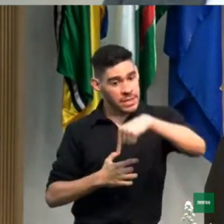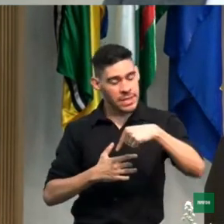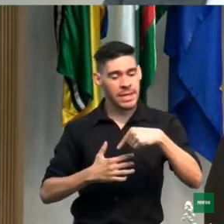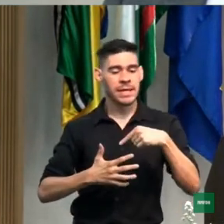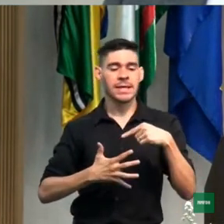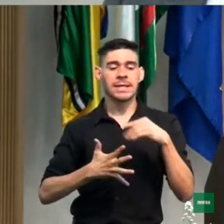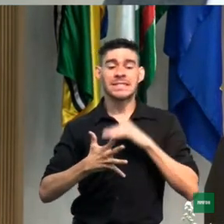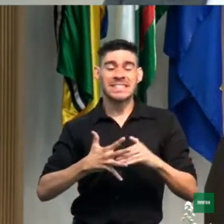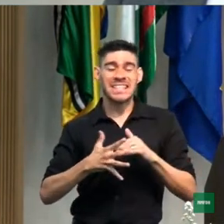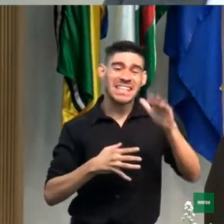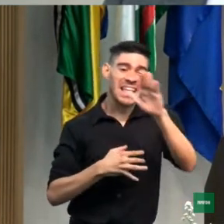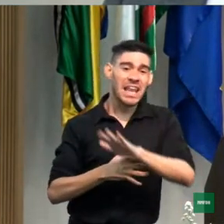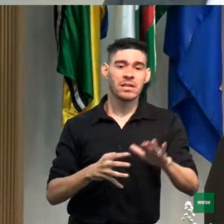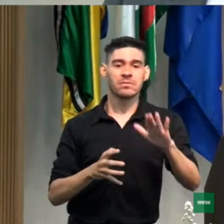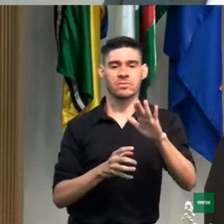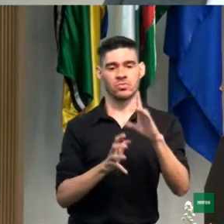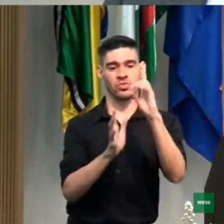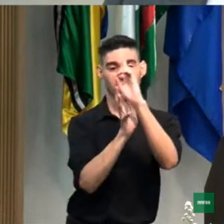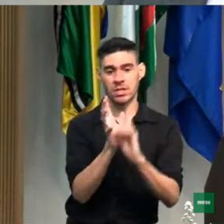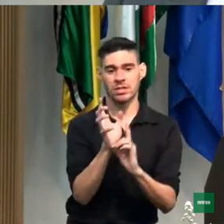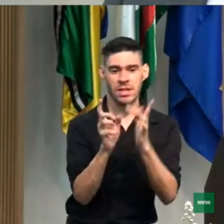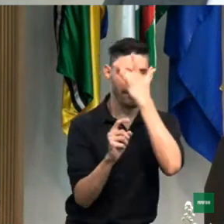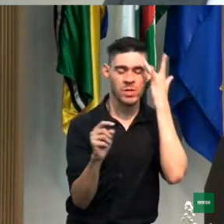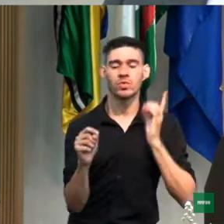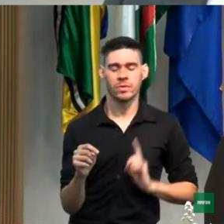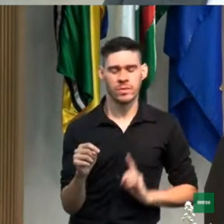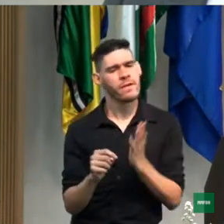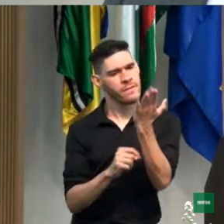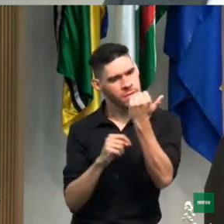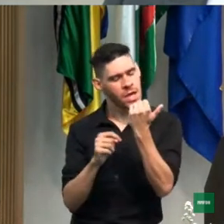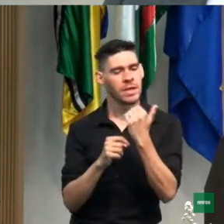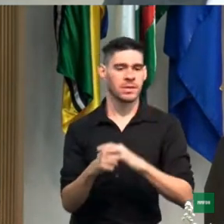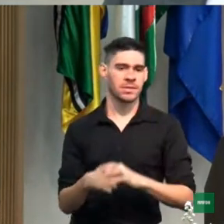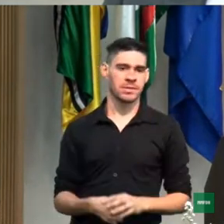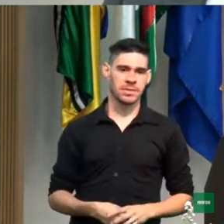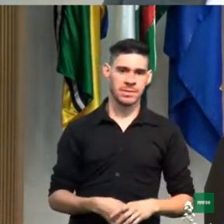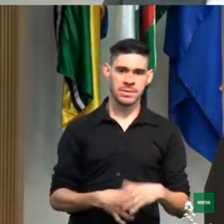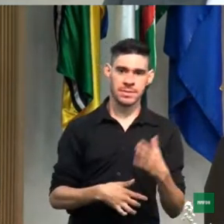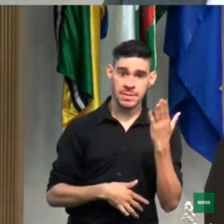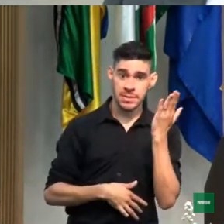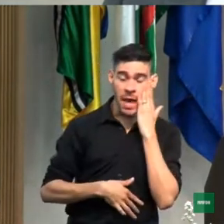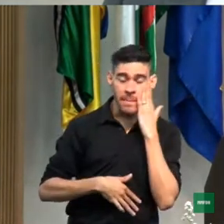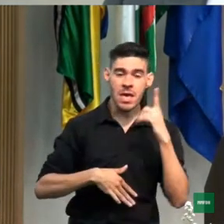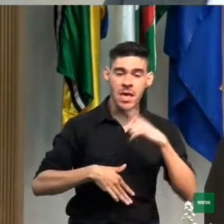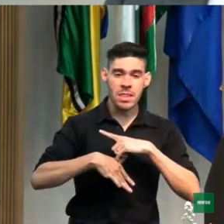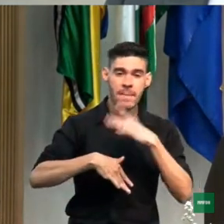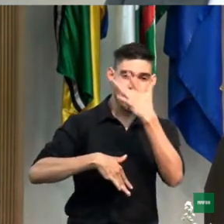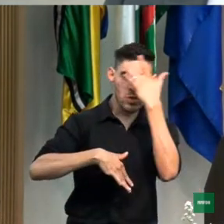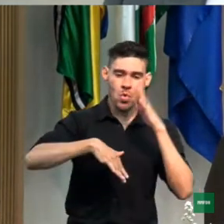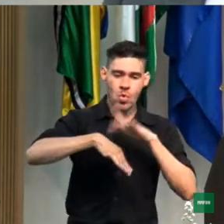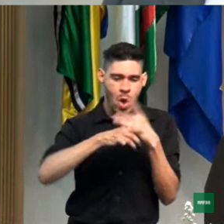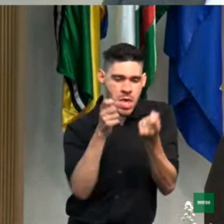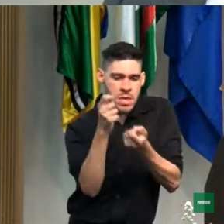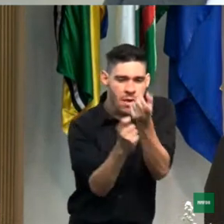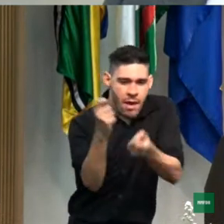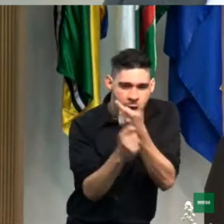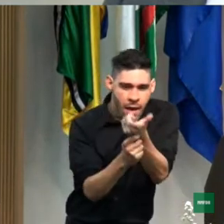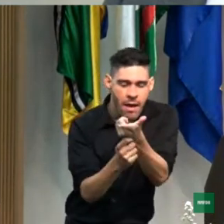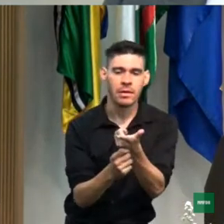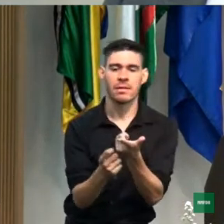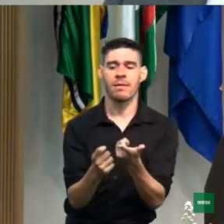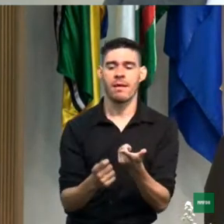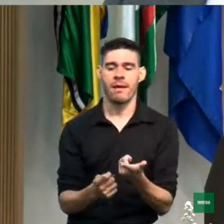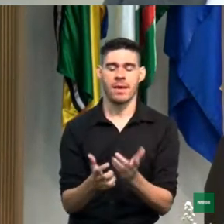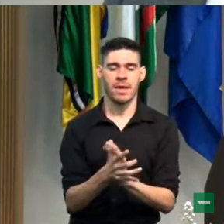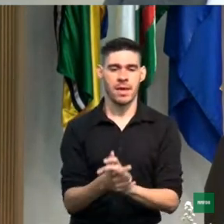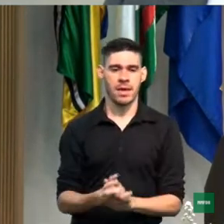Deficiência. Vocês sabiam que nós temos doenças raras? Que as crianças chegam a dar 120 convulsões por